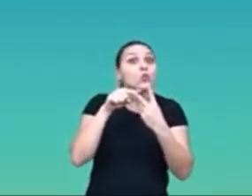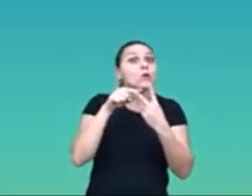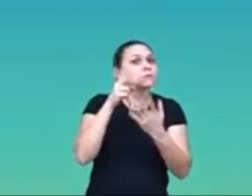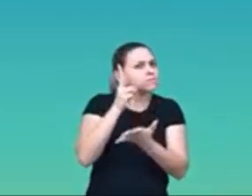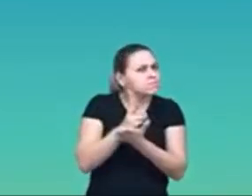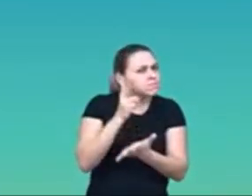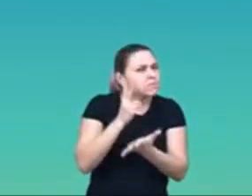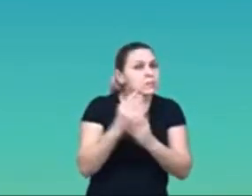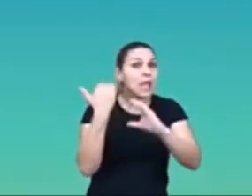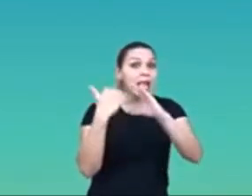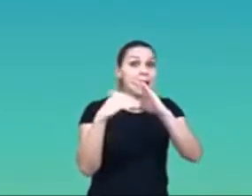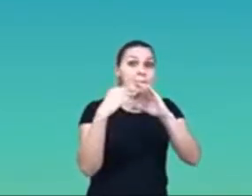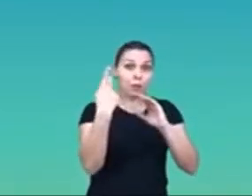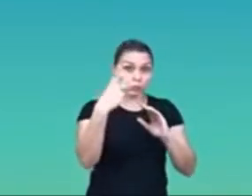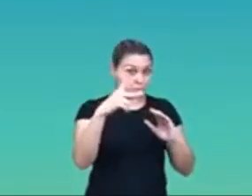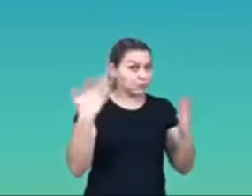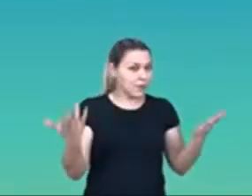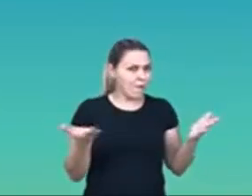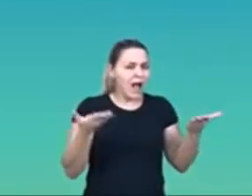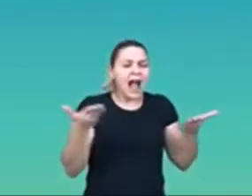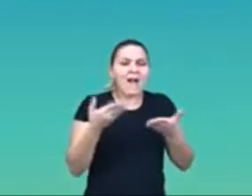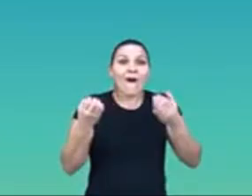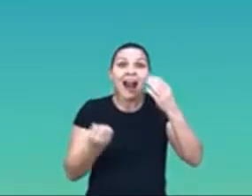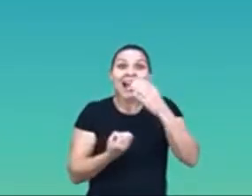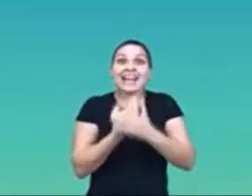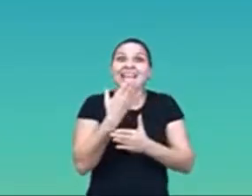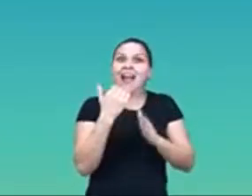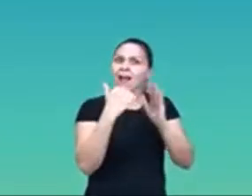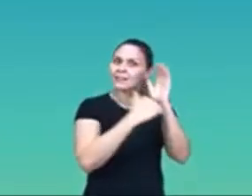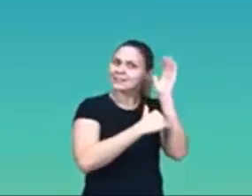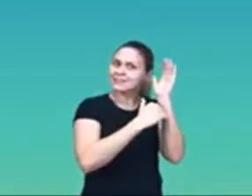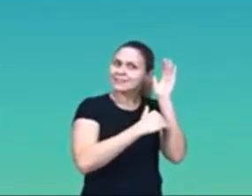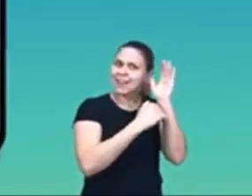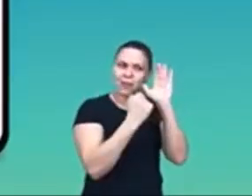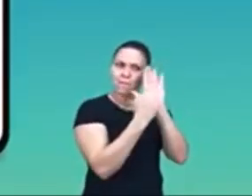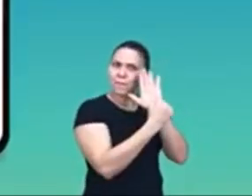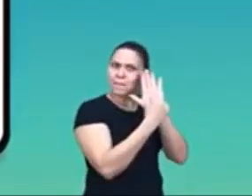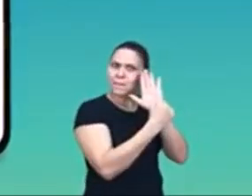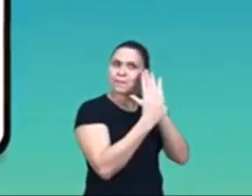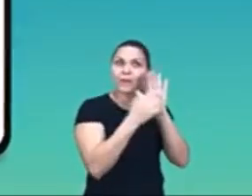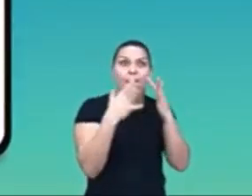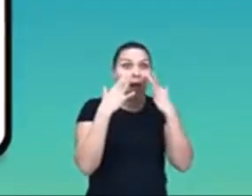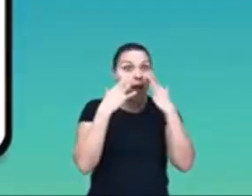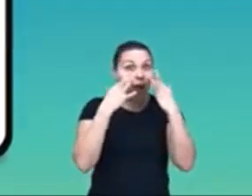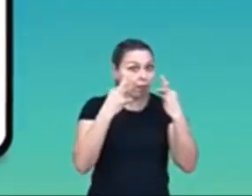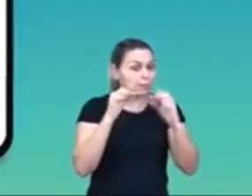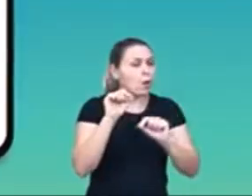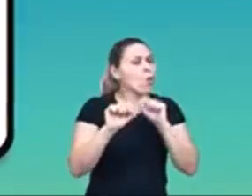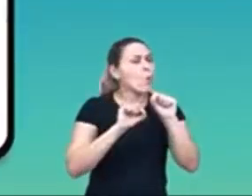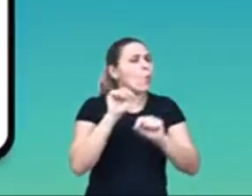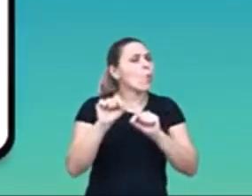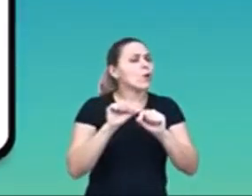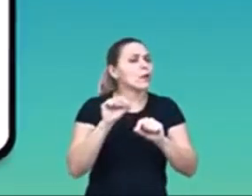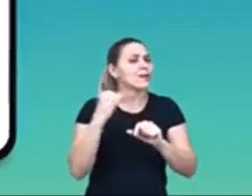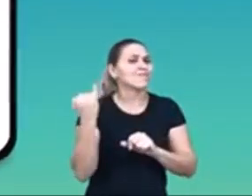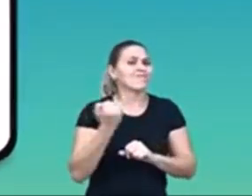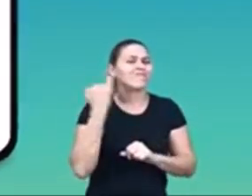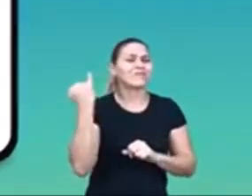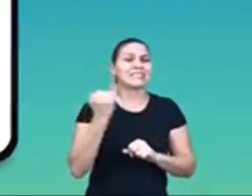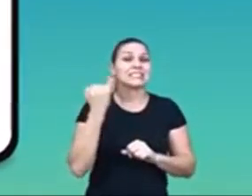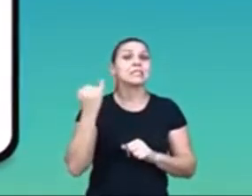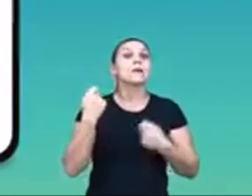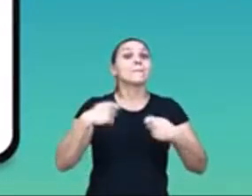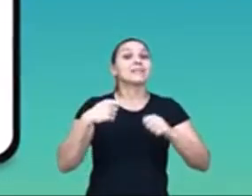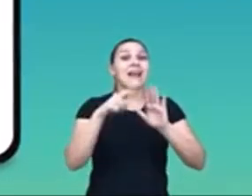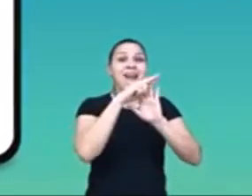Tem que ser o mesmo. Agora, chegou a hora de criar sua senha. É importante alertar que sua senha deve ser feita de acordo